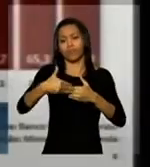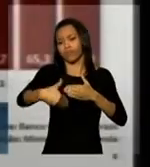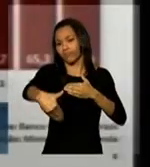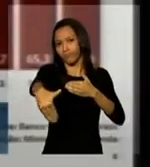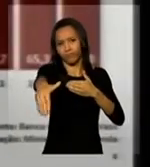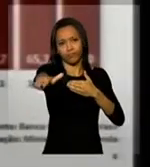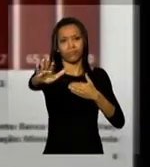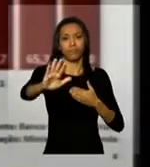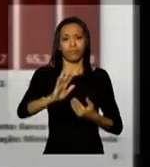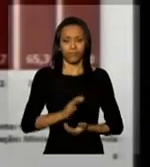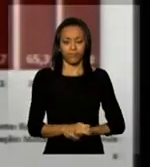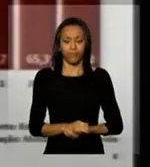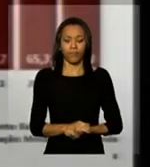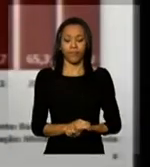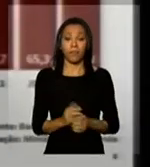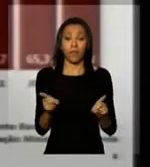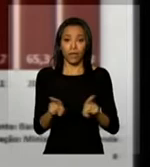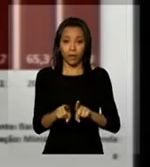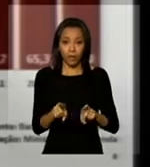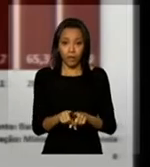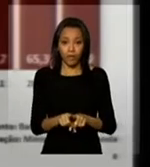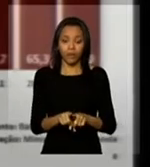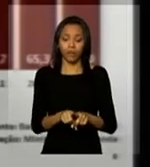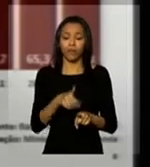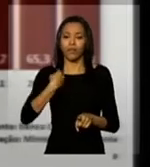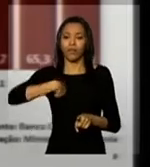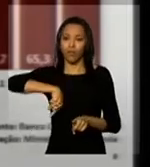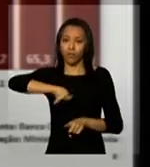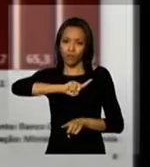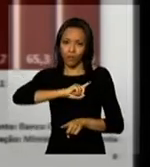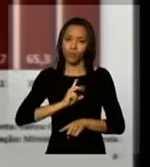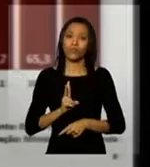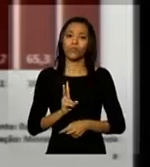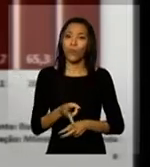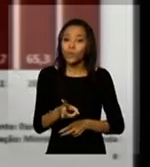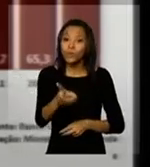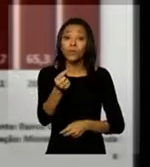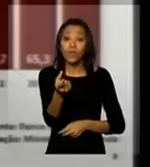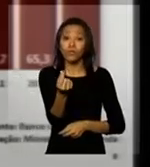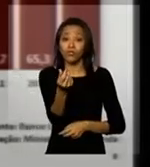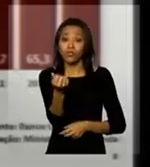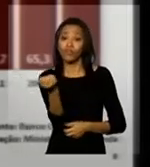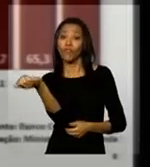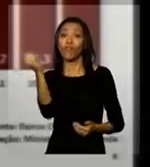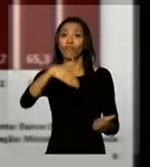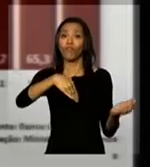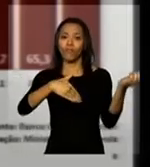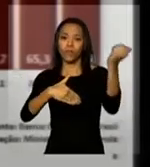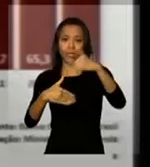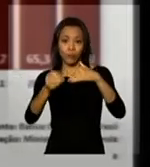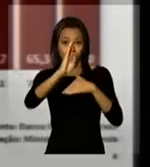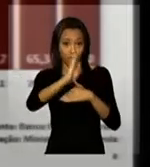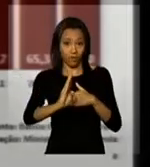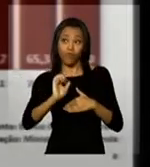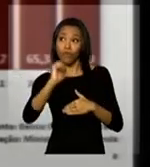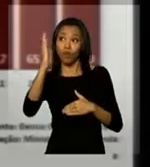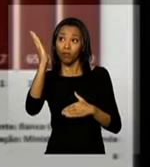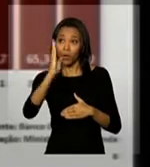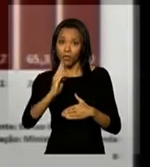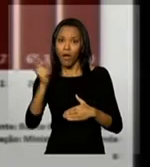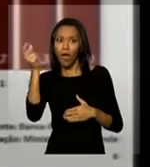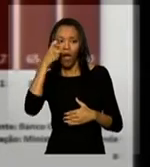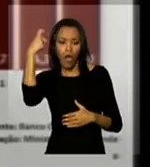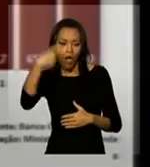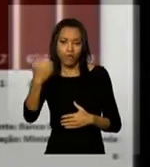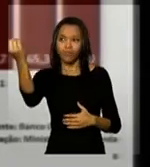Também contamos com a continuação do investimento estrangeiro direto. O investimento estrangeiro